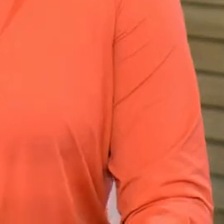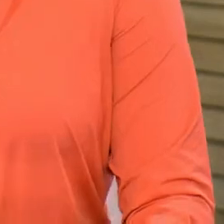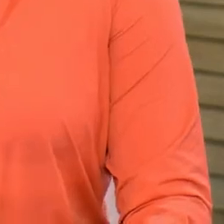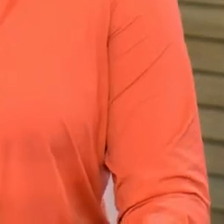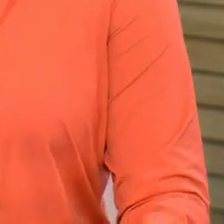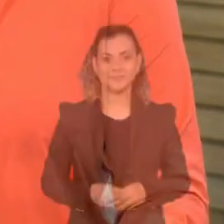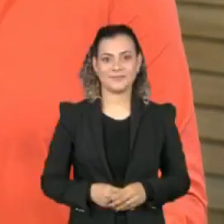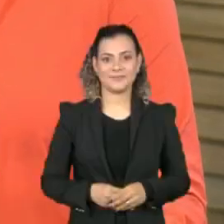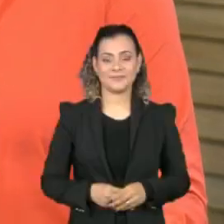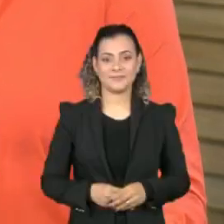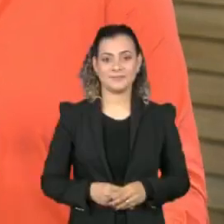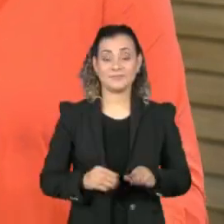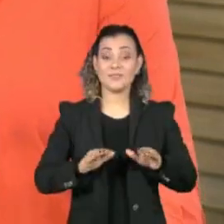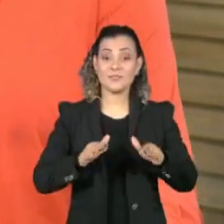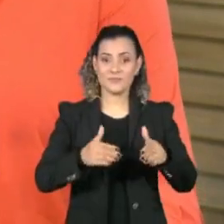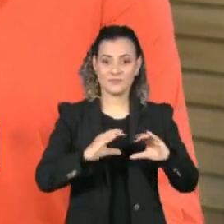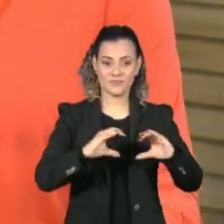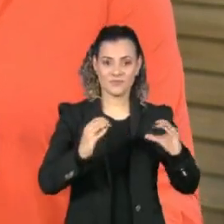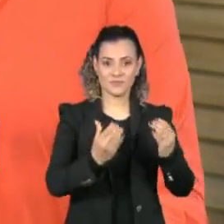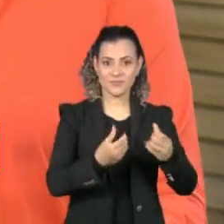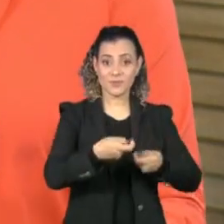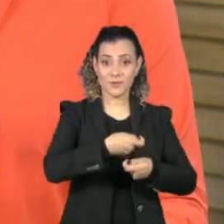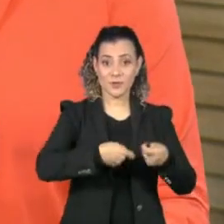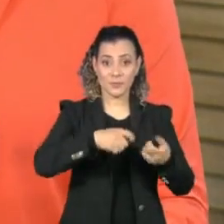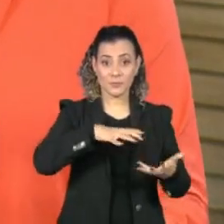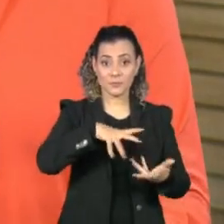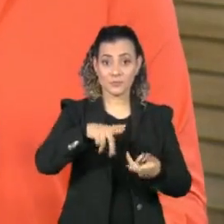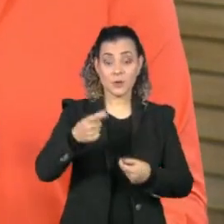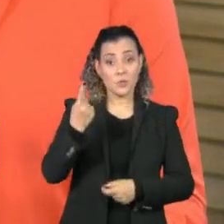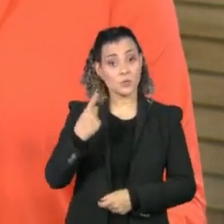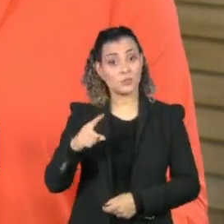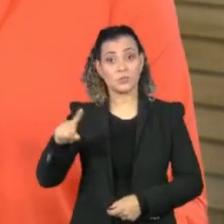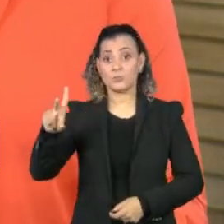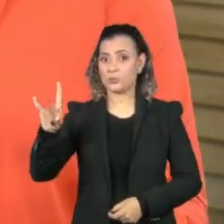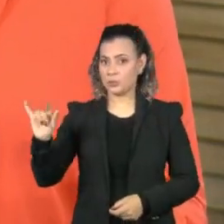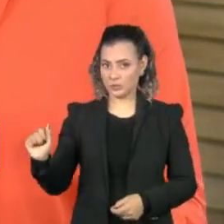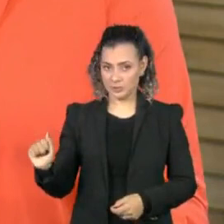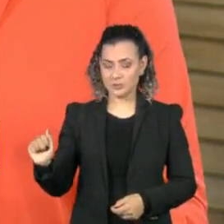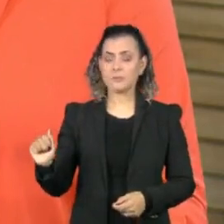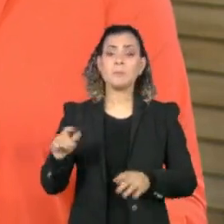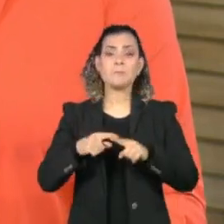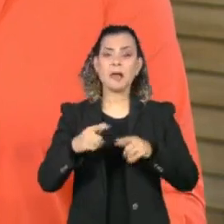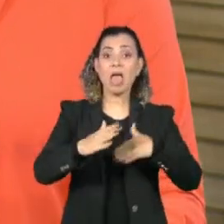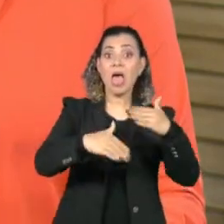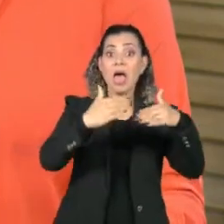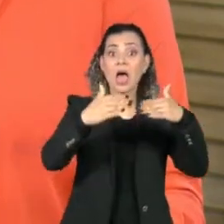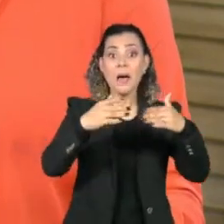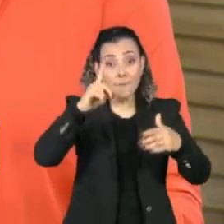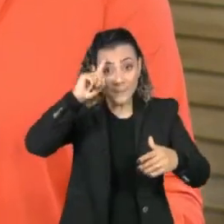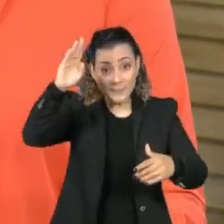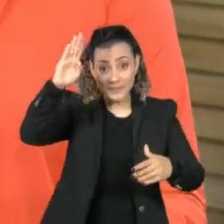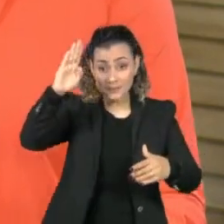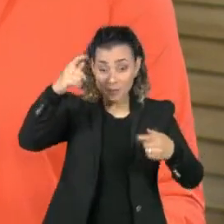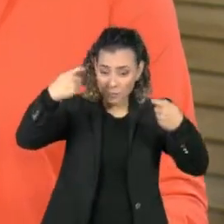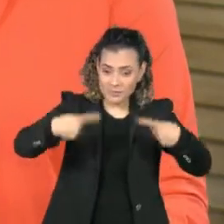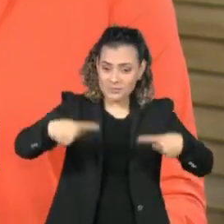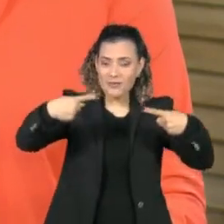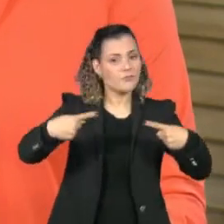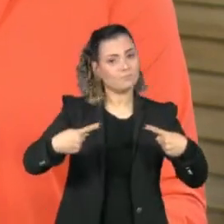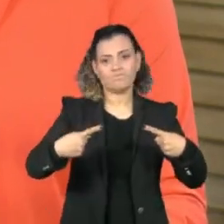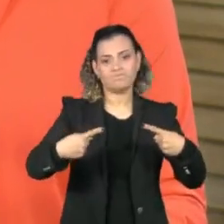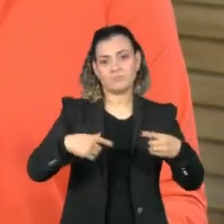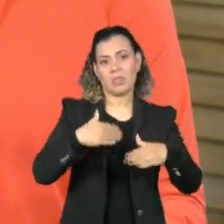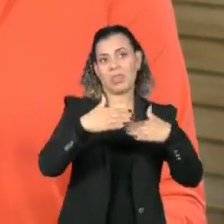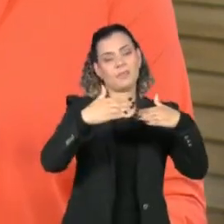e o fórum econômico Mundial chega último dias em avançar em soluções para os principais desafios atuais